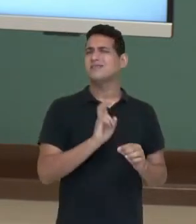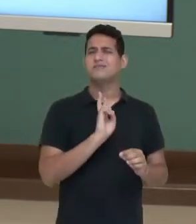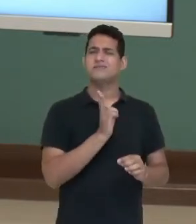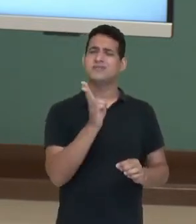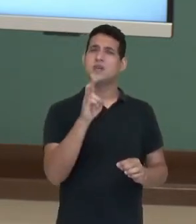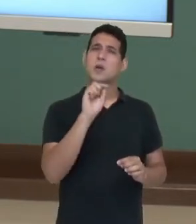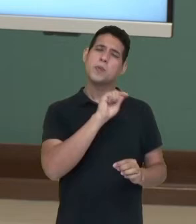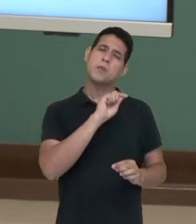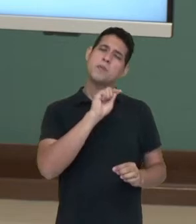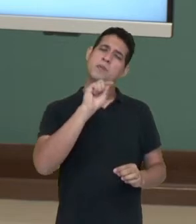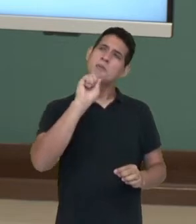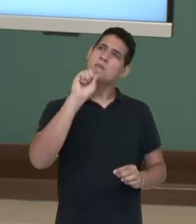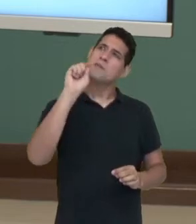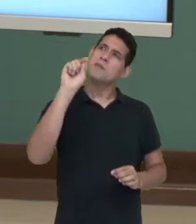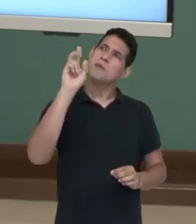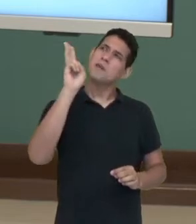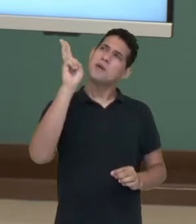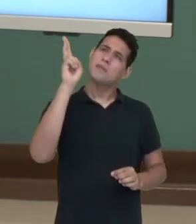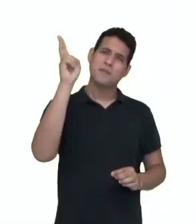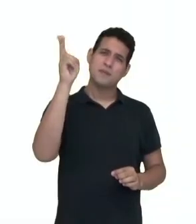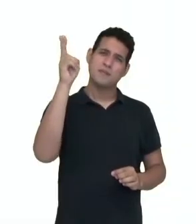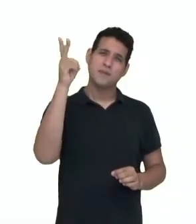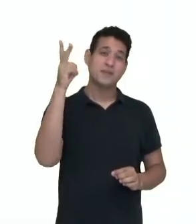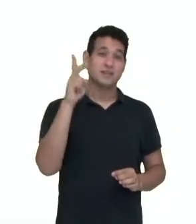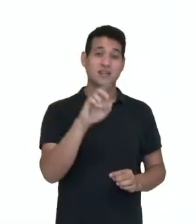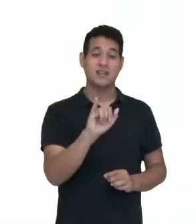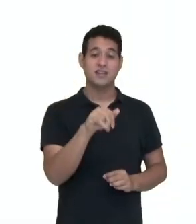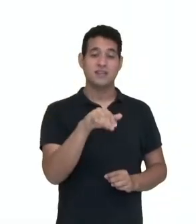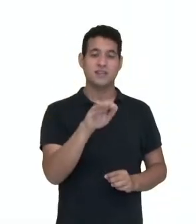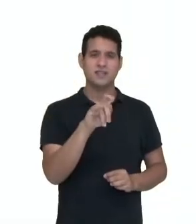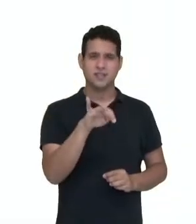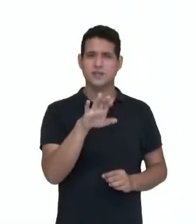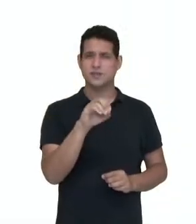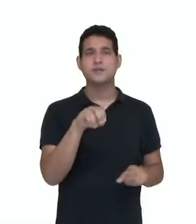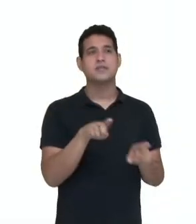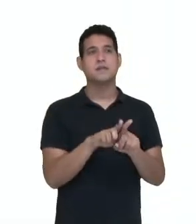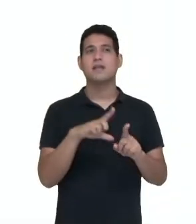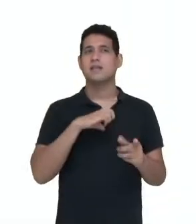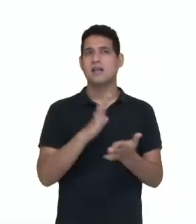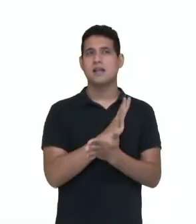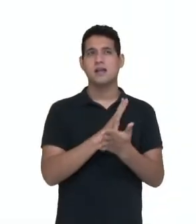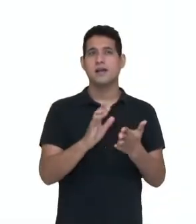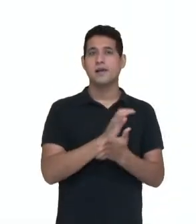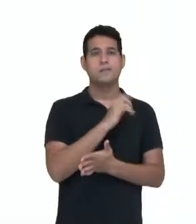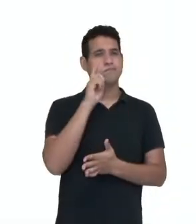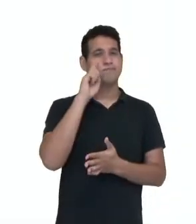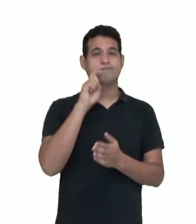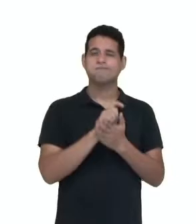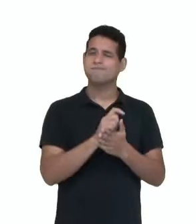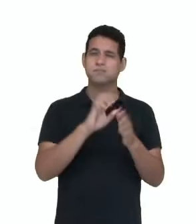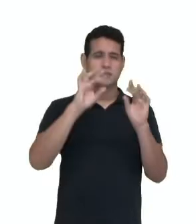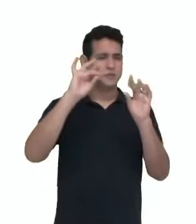infinitos pontos, ok? Ó, aqui estão marcados alguns, nesta reta, nesta outra,